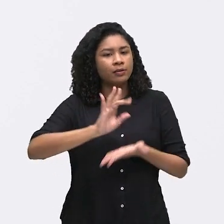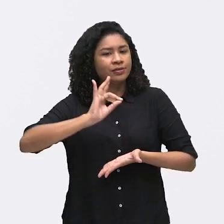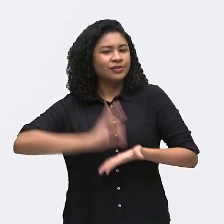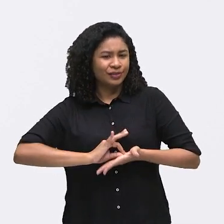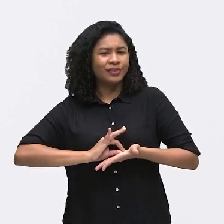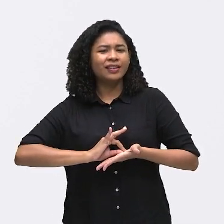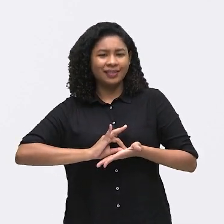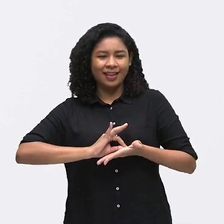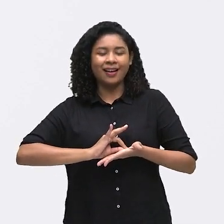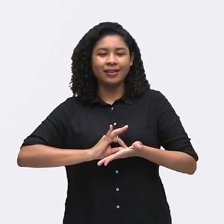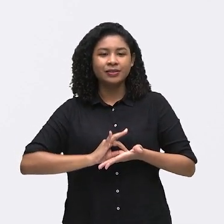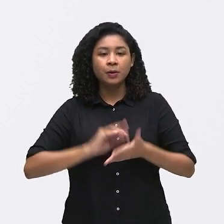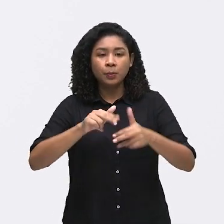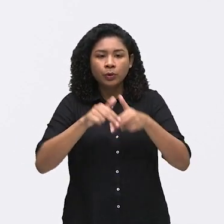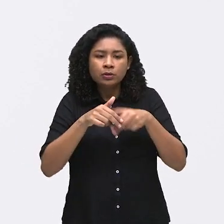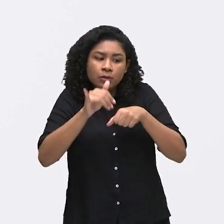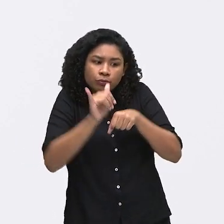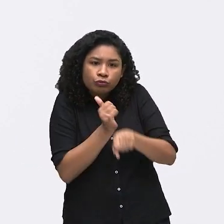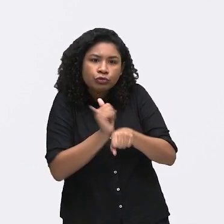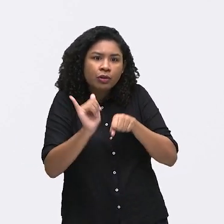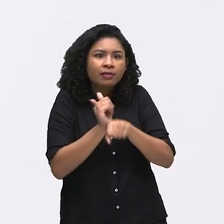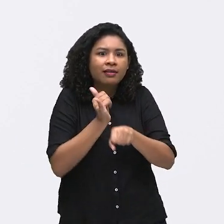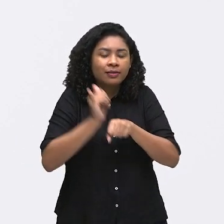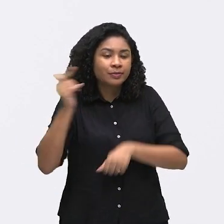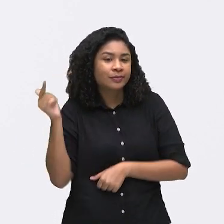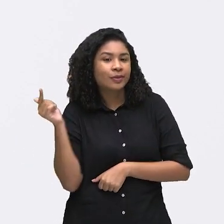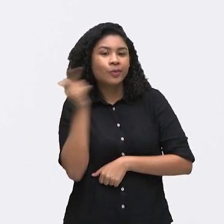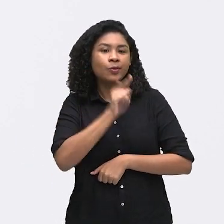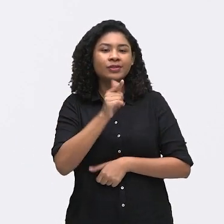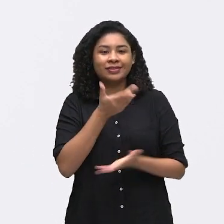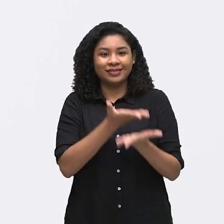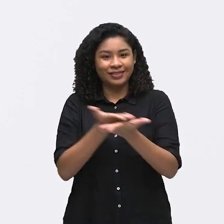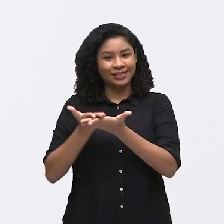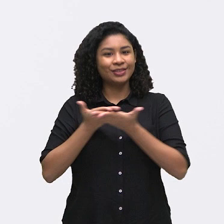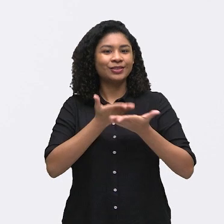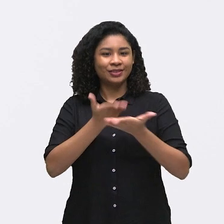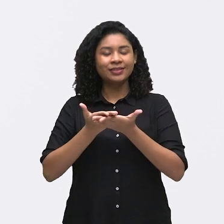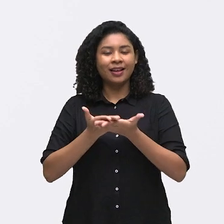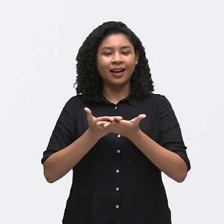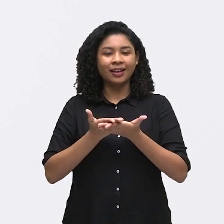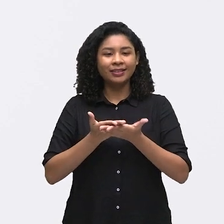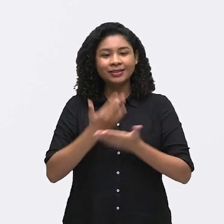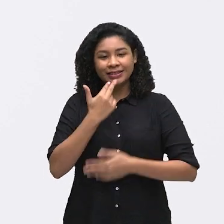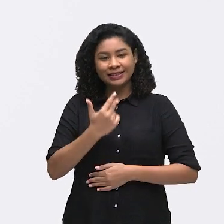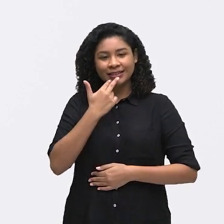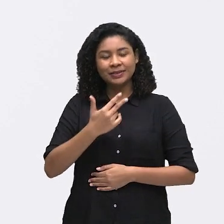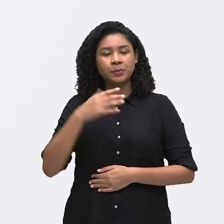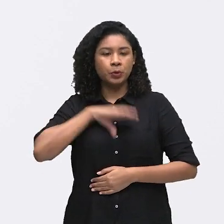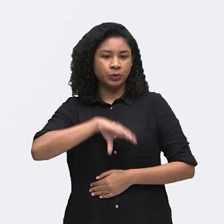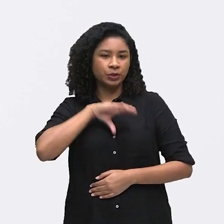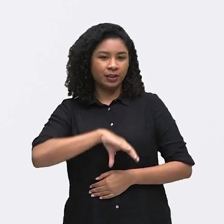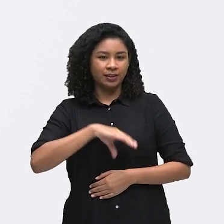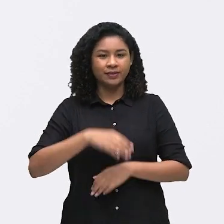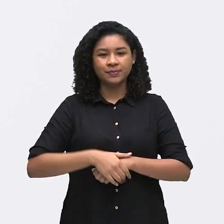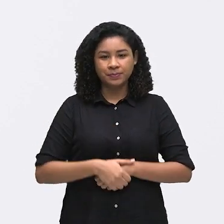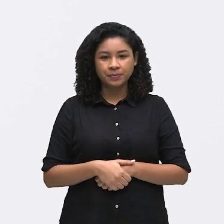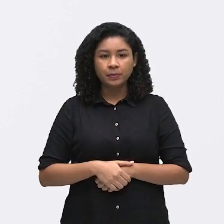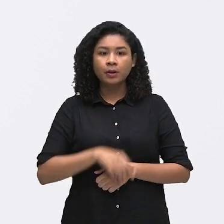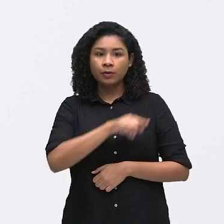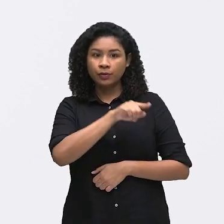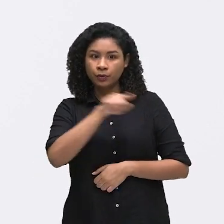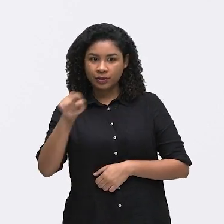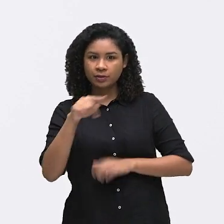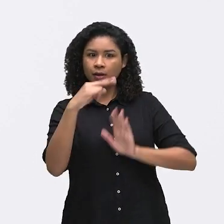o nosso meio e é também a nossa chegada no estudo da língua. Então, vamos lá. Eu leio aqui, vocês leem